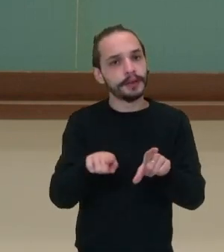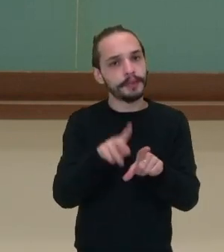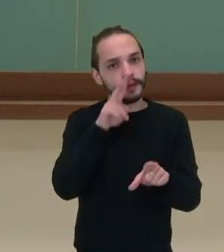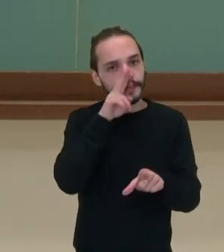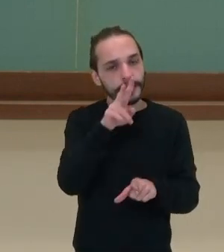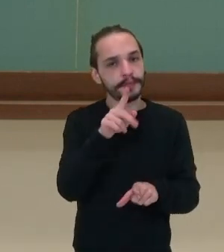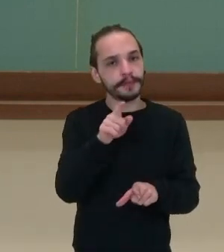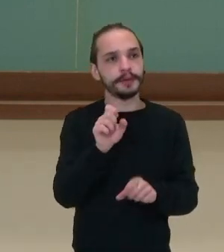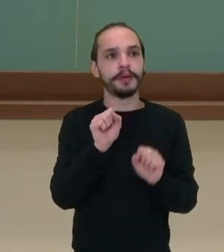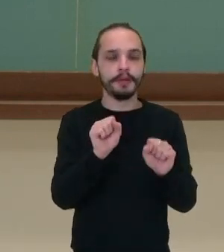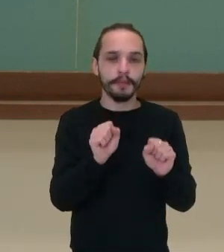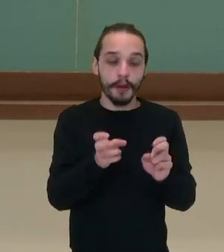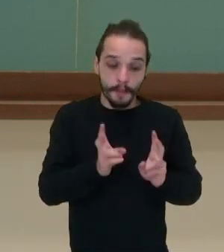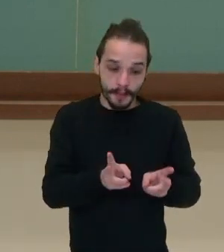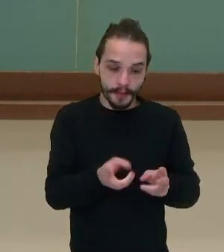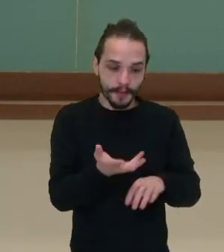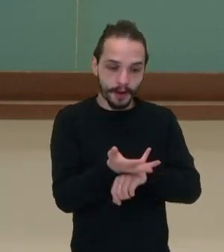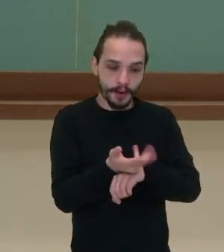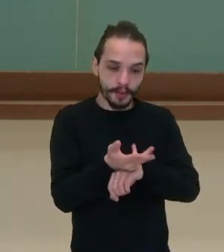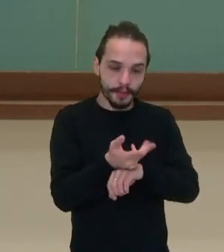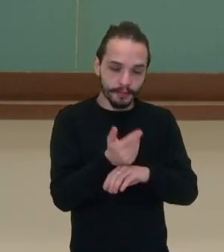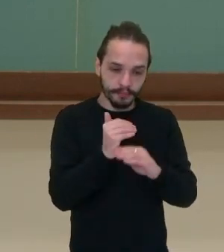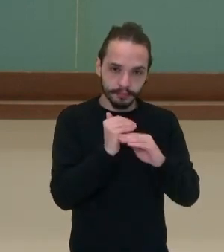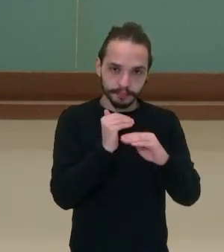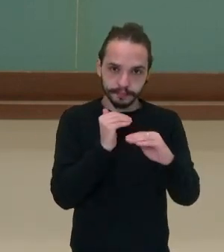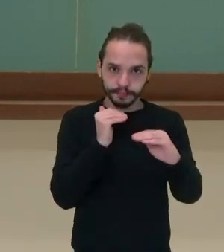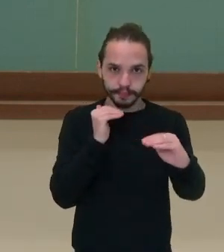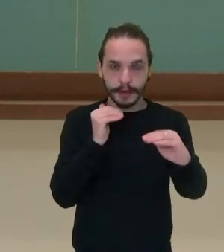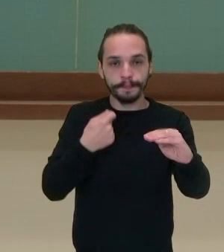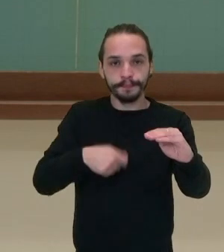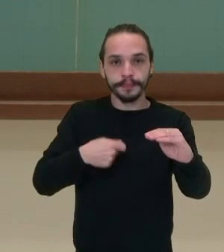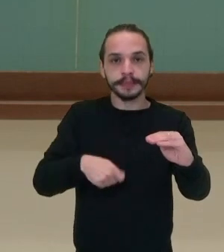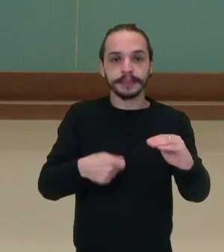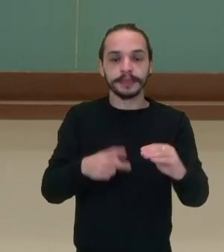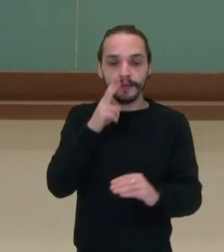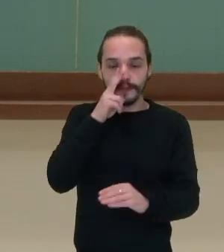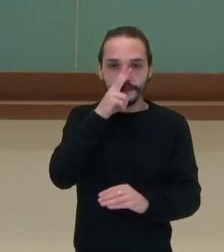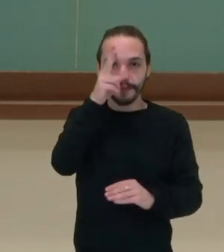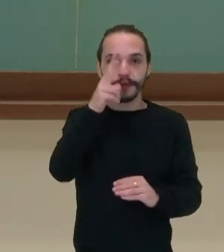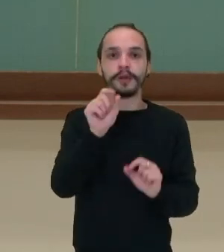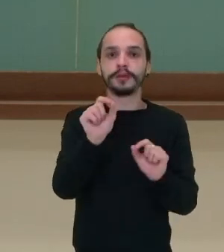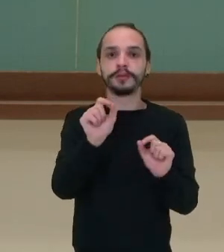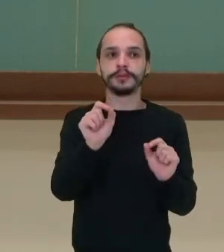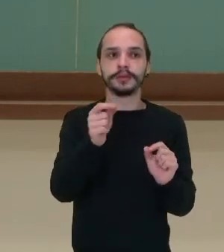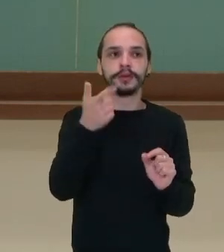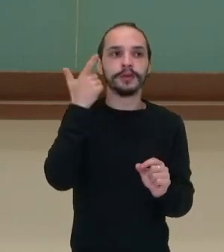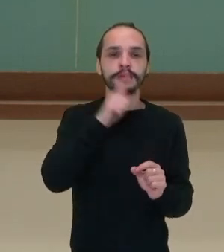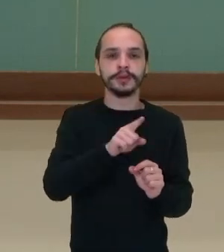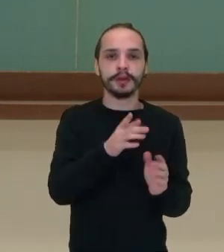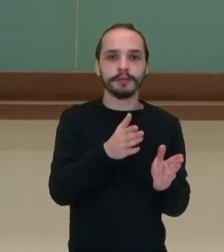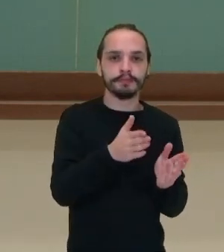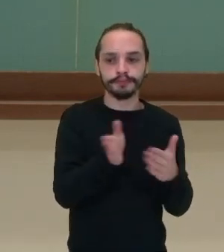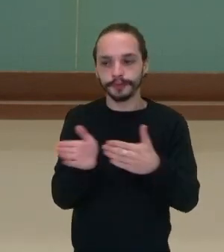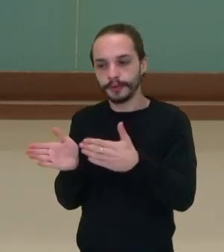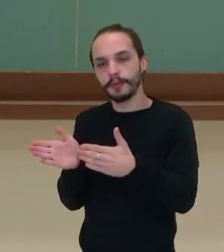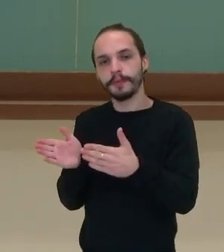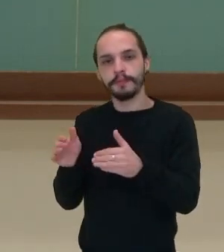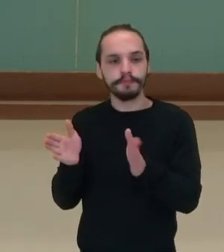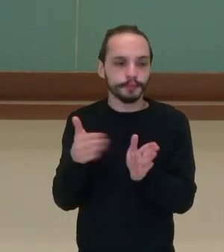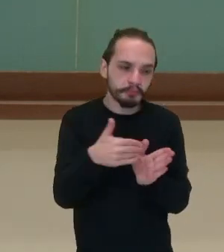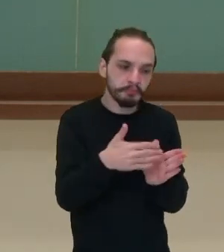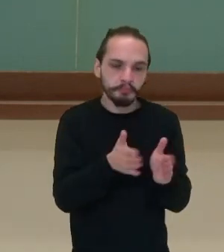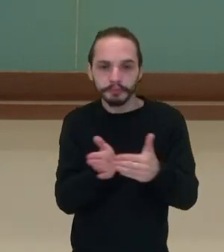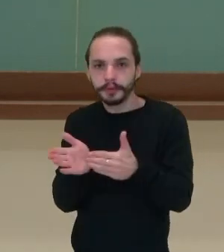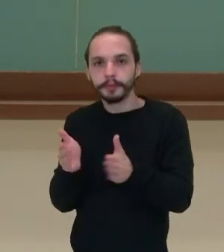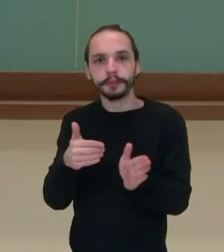que você mantenha a velocidade constante, você precisa ter uma força que faça com que ele mude a trajetória. Ou